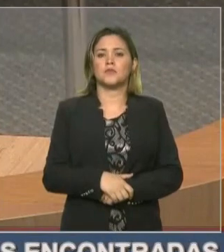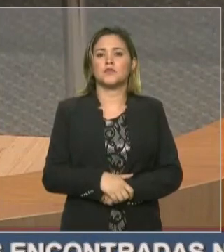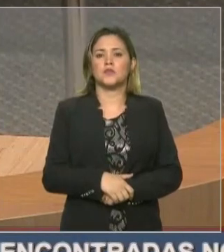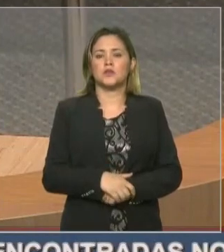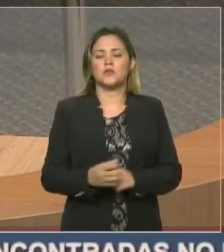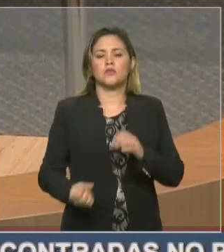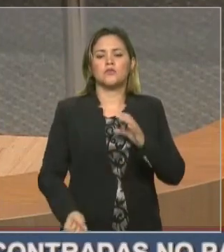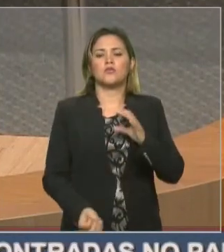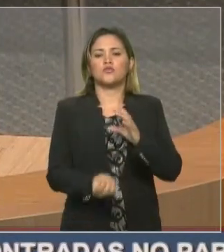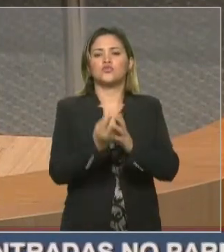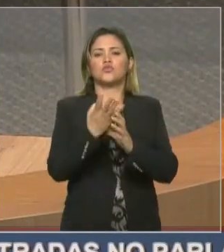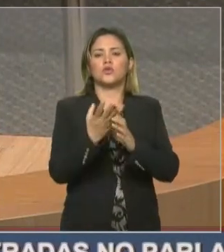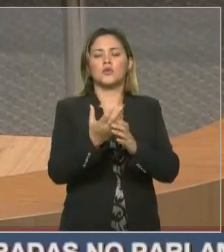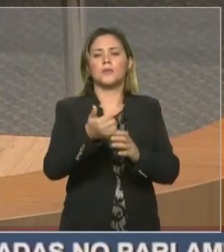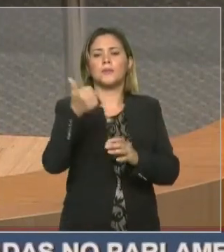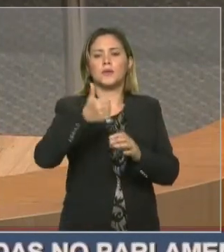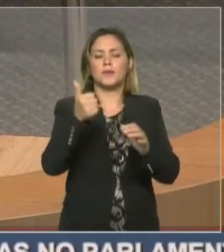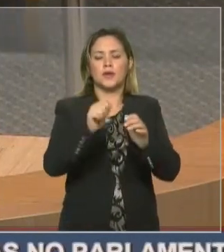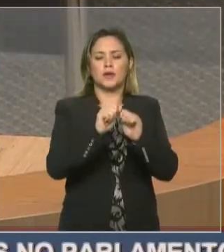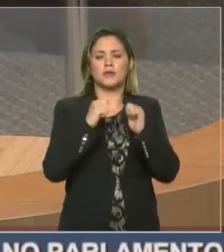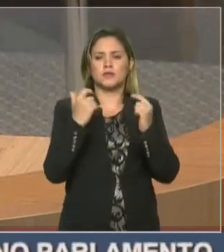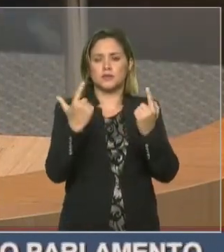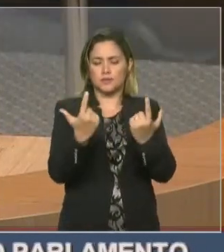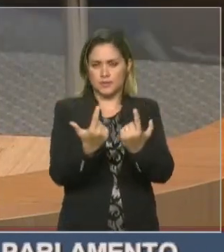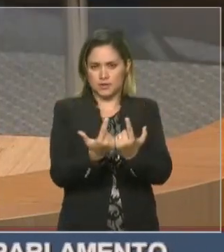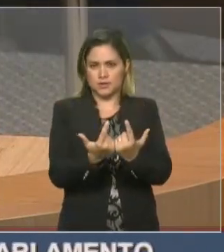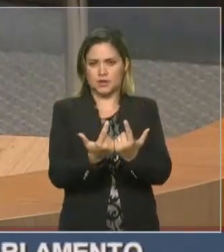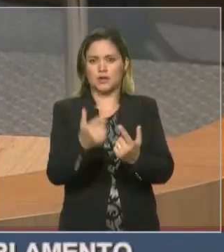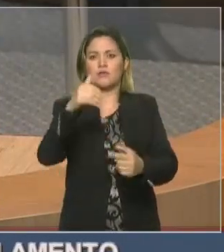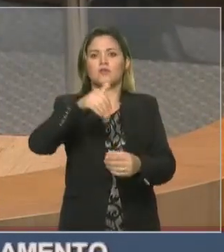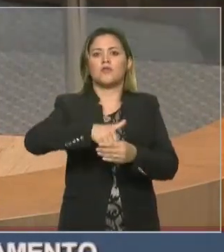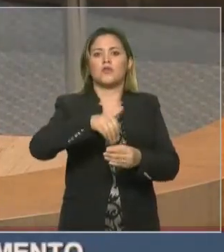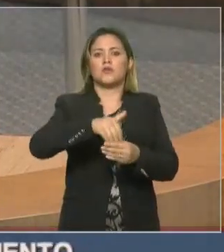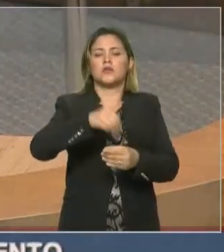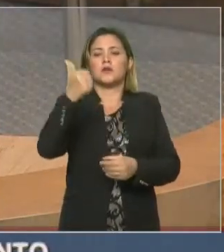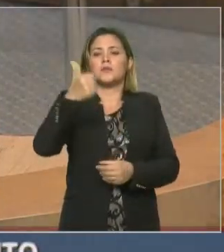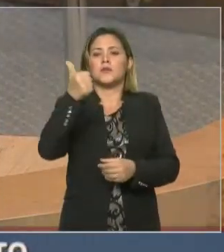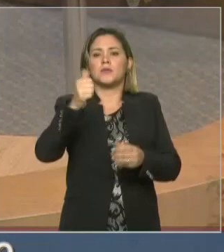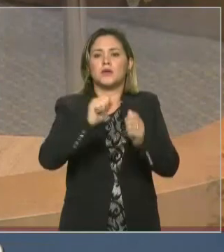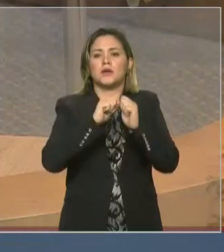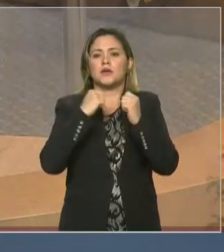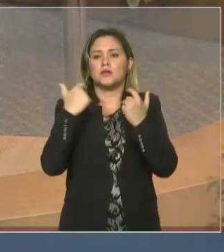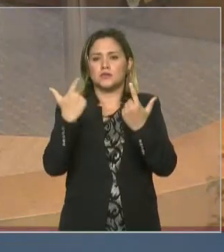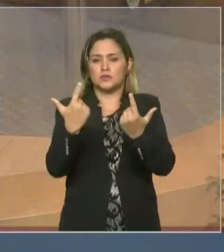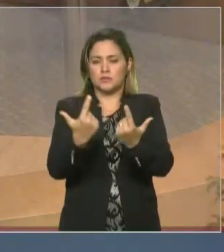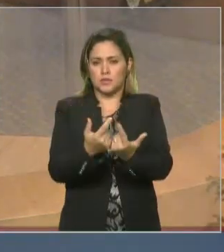Brasil. E elegeram a primeira Assembleia Legislativa,